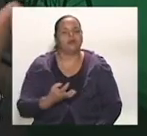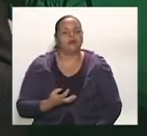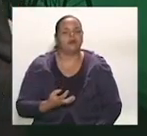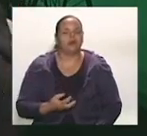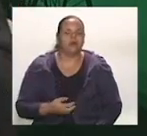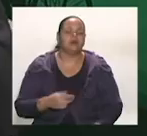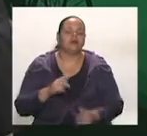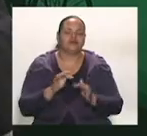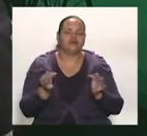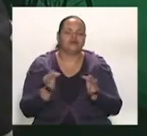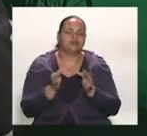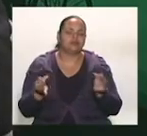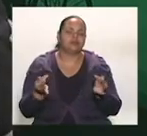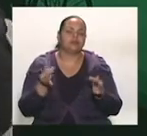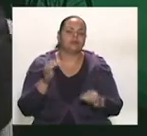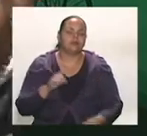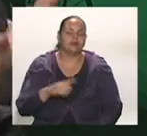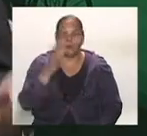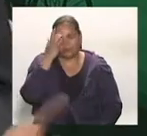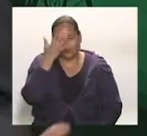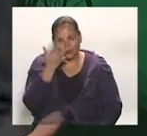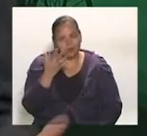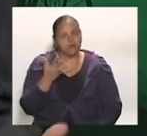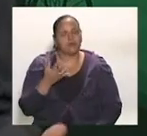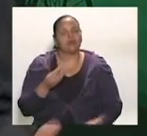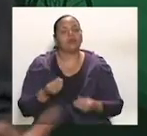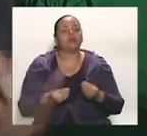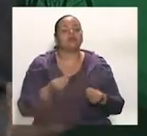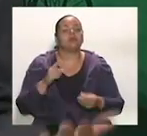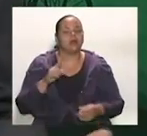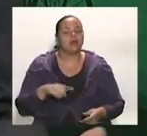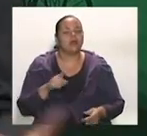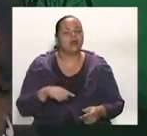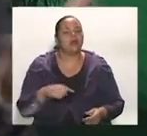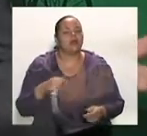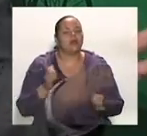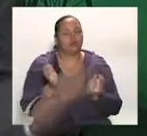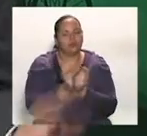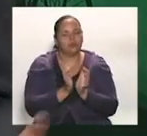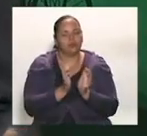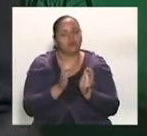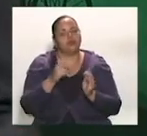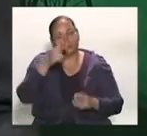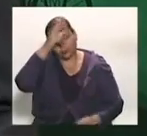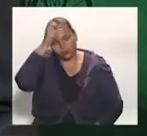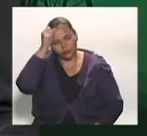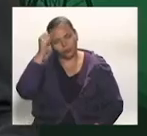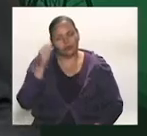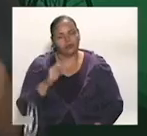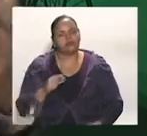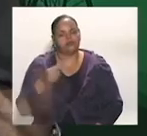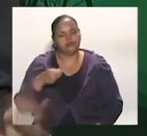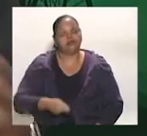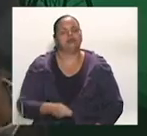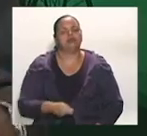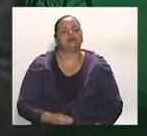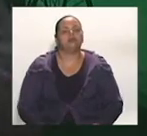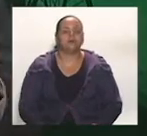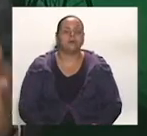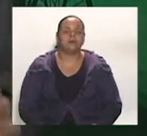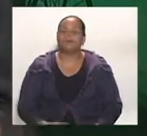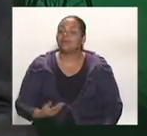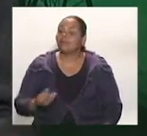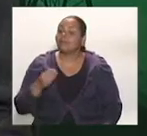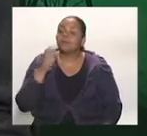Frankenstein jurídico, que não temos como resolver de uma forma simples, que era muito fácil de se fazer com um órgão